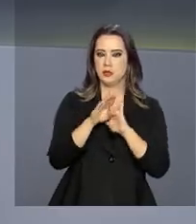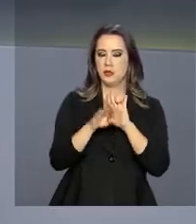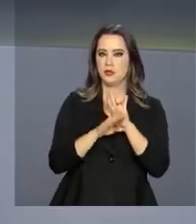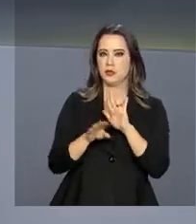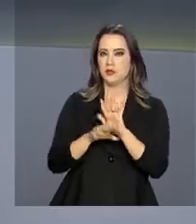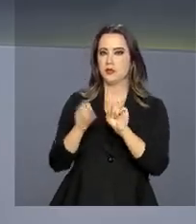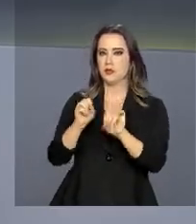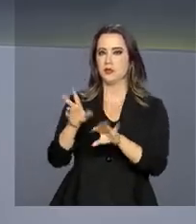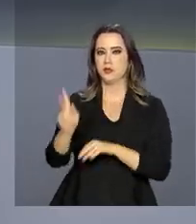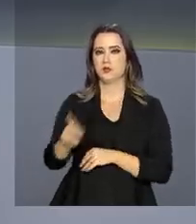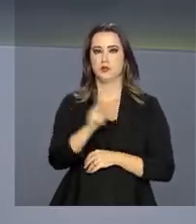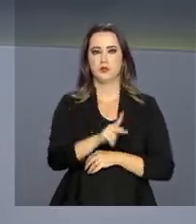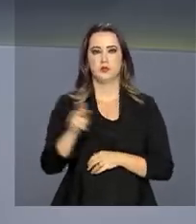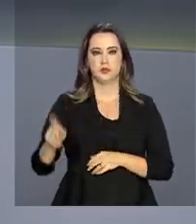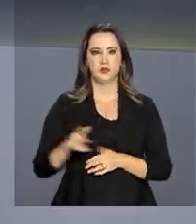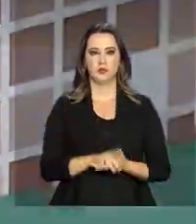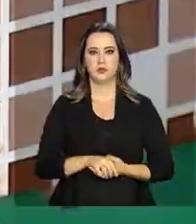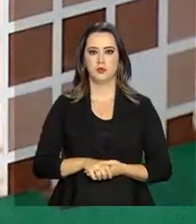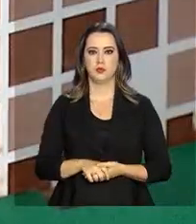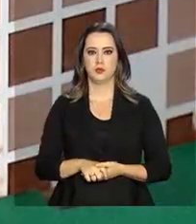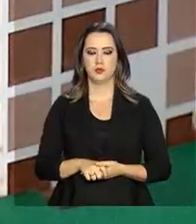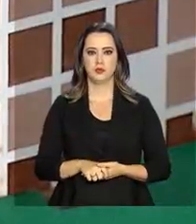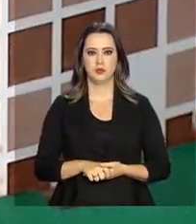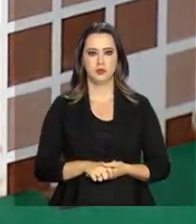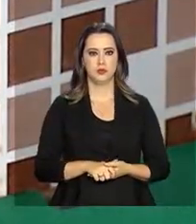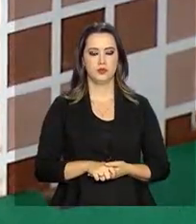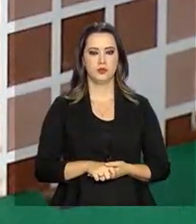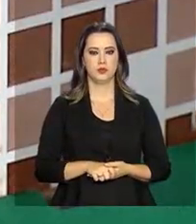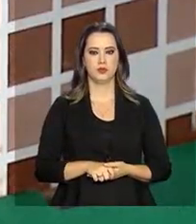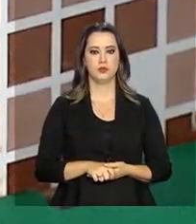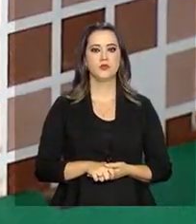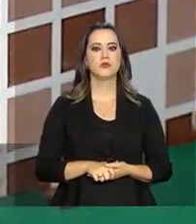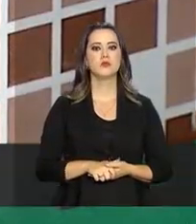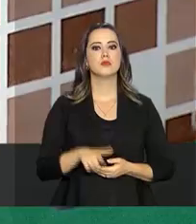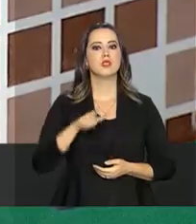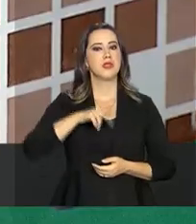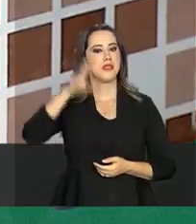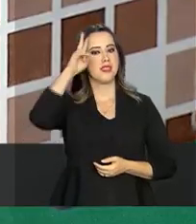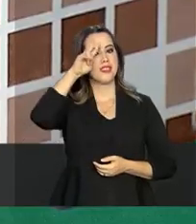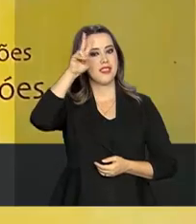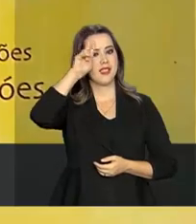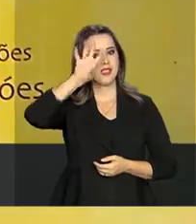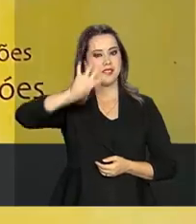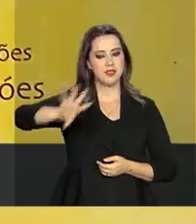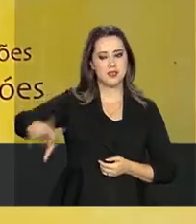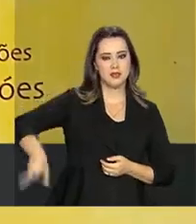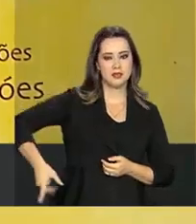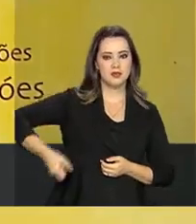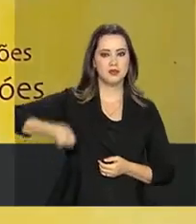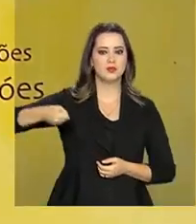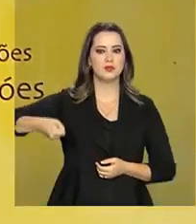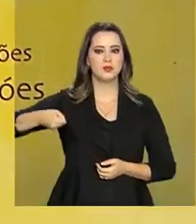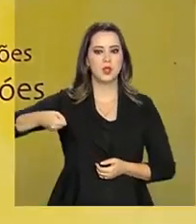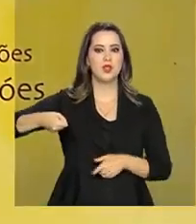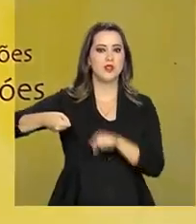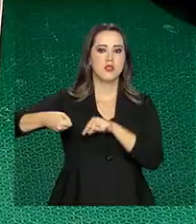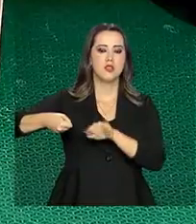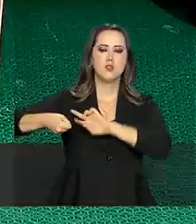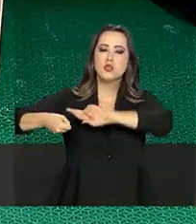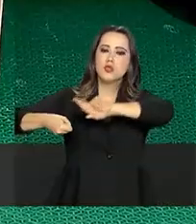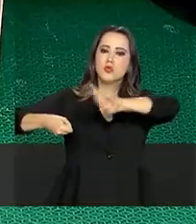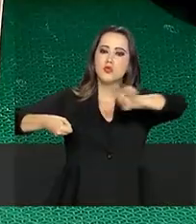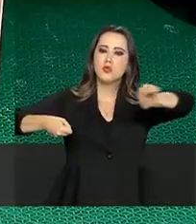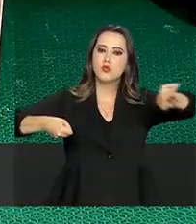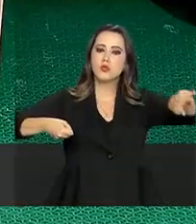de formação de professores tem história nessa mala histórias de diversidades